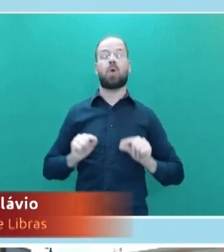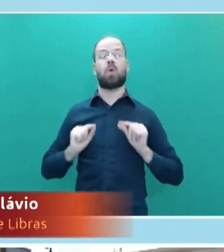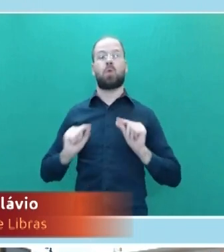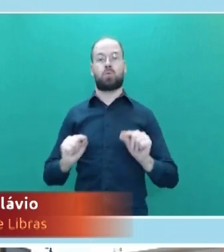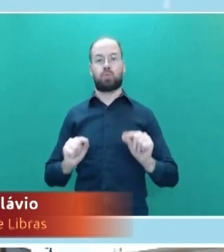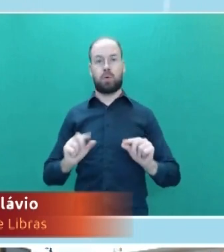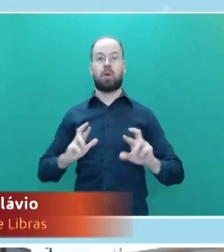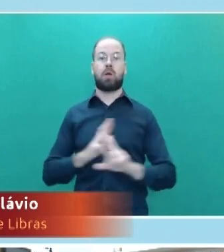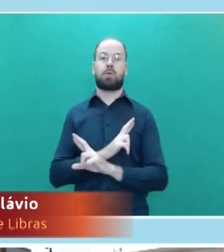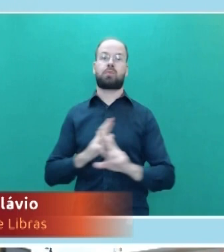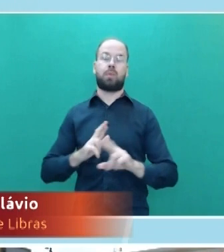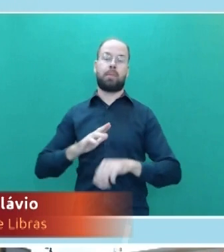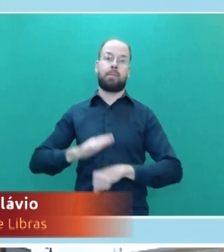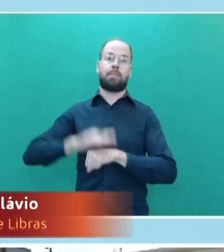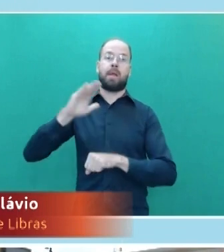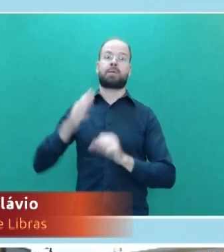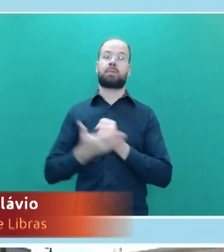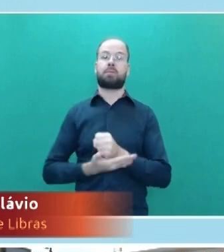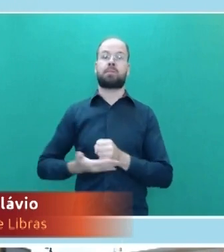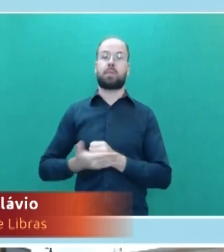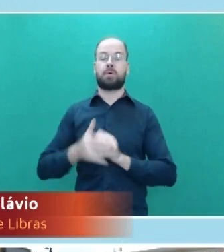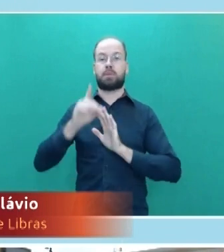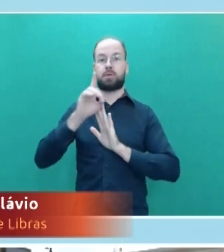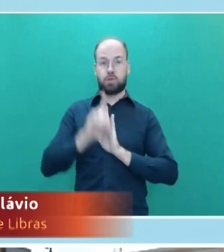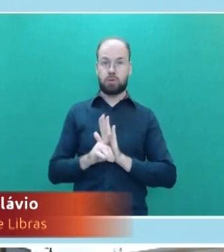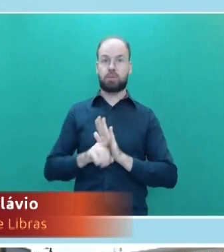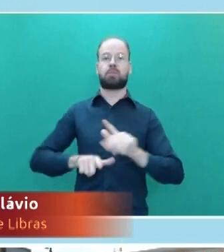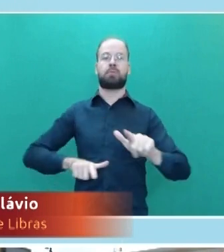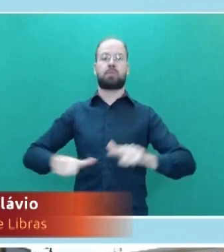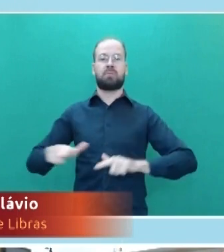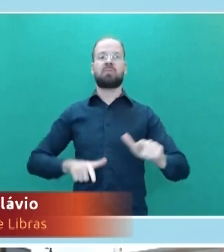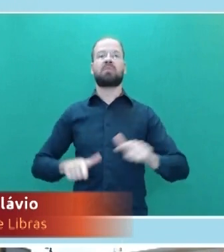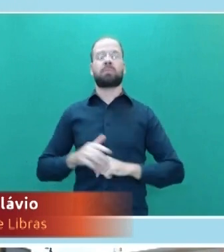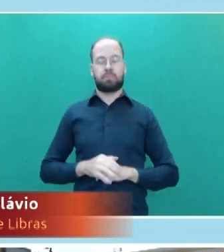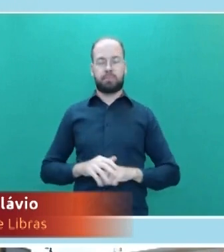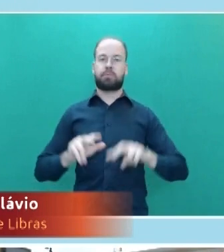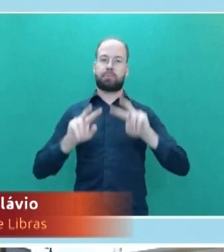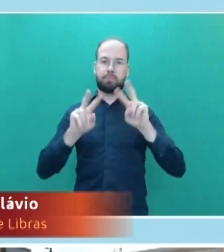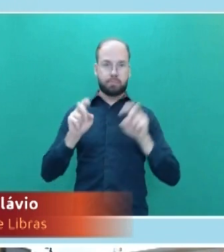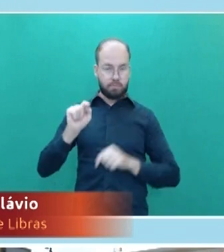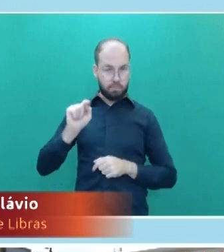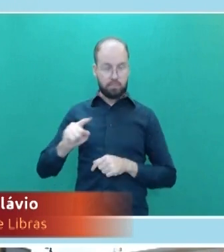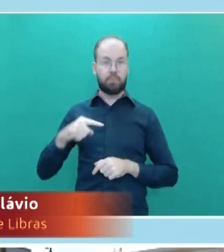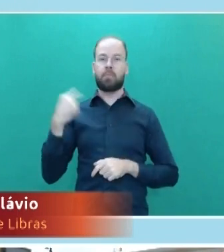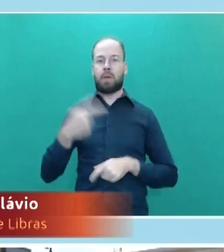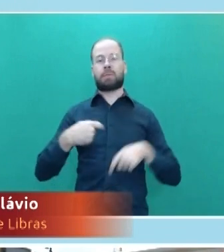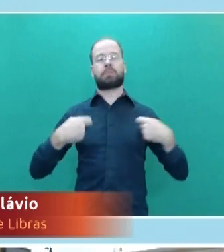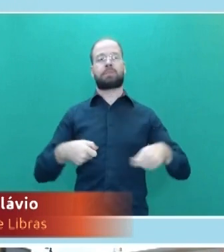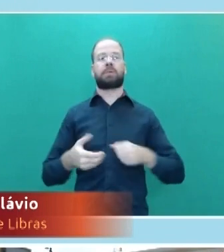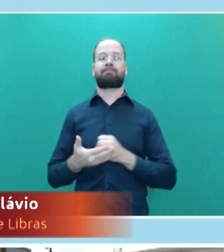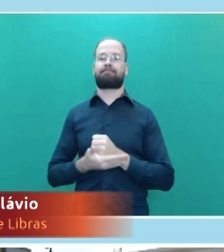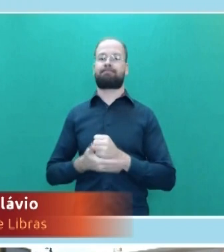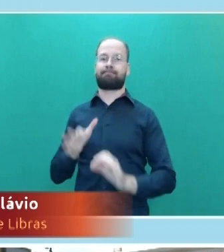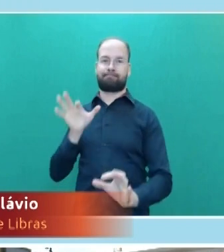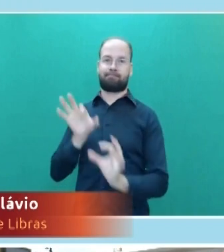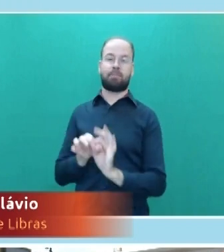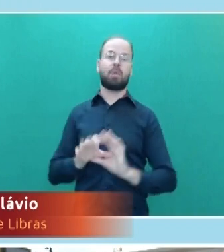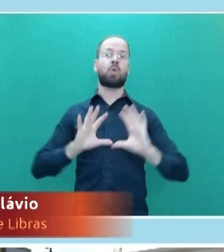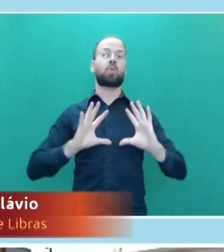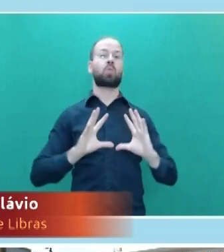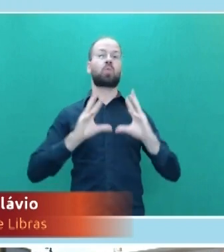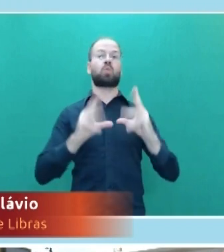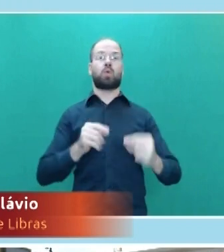mais básicas de direito aos trabalhadores. É sobre isso que a gente tem que basilar toda e qualquer política pública